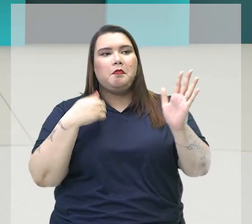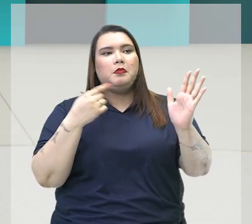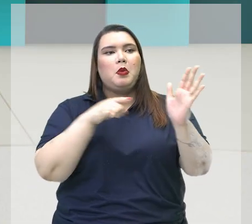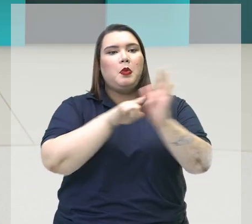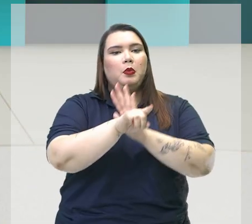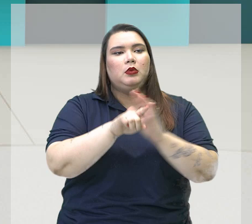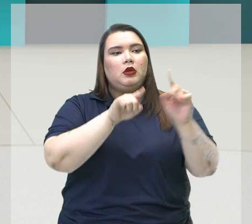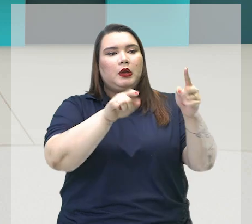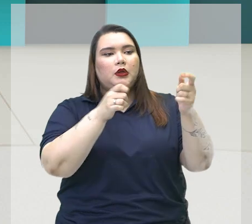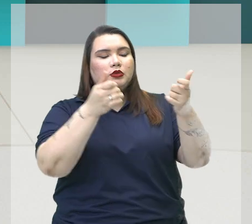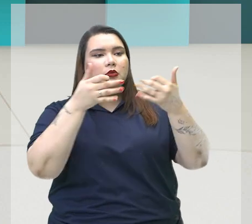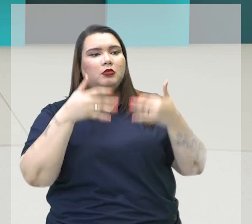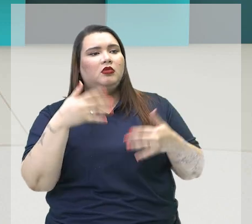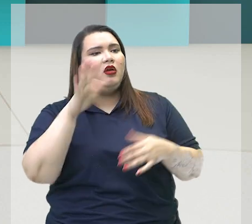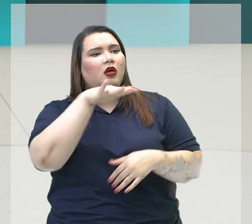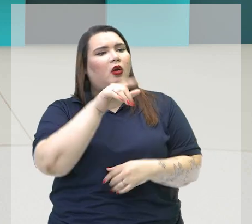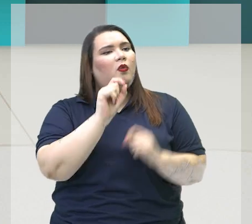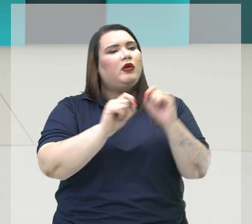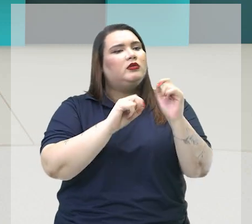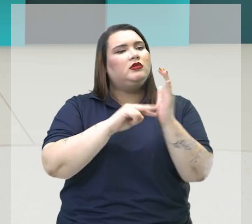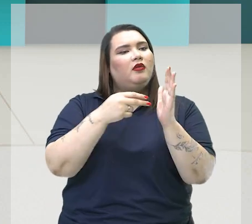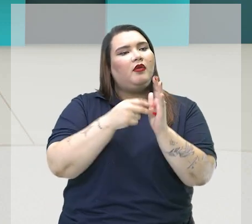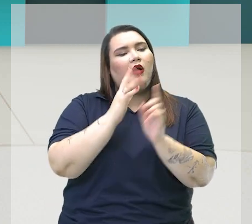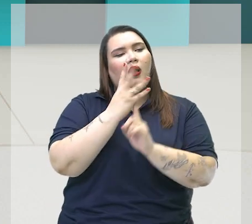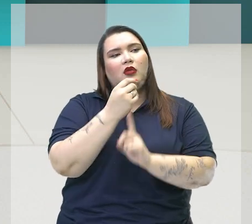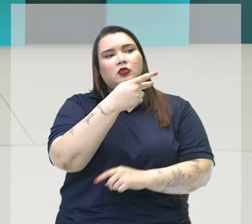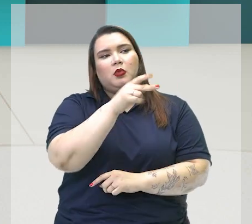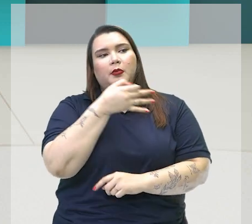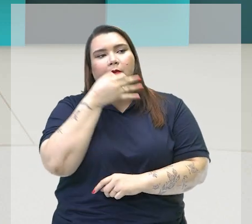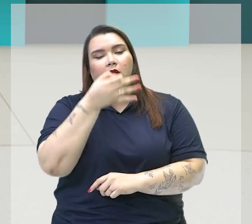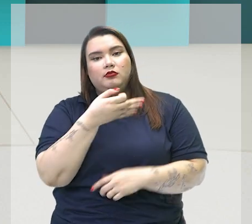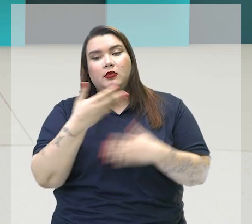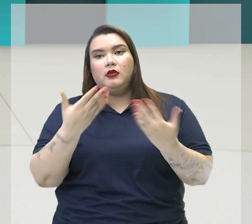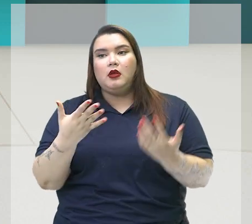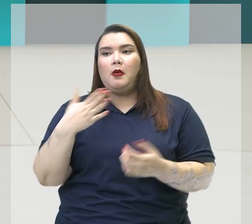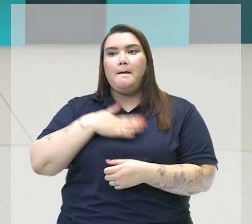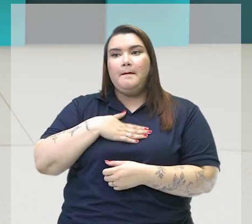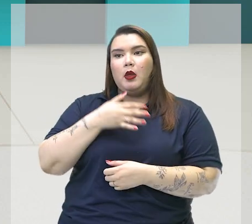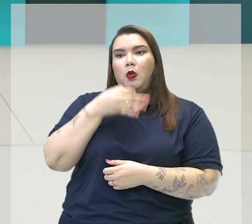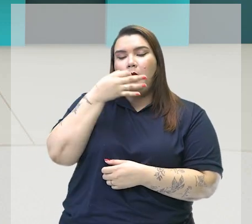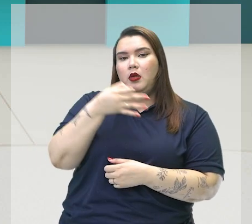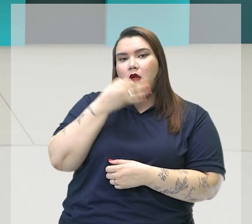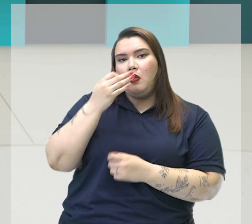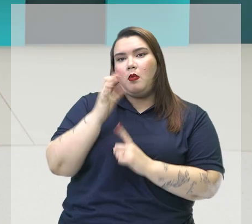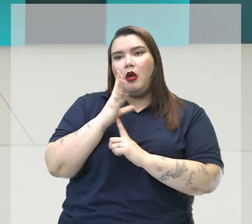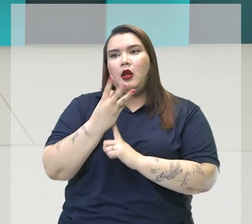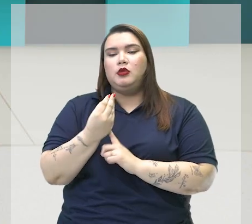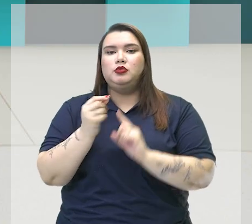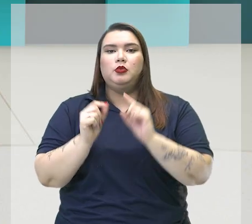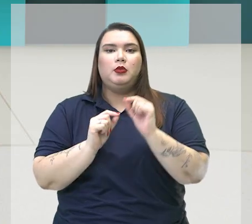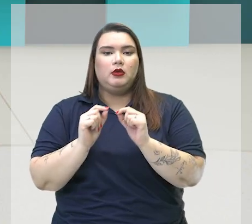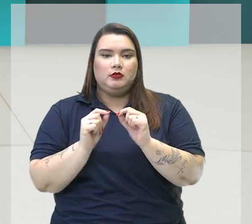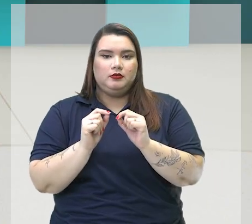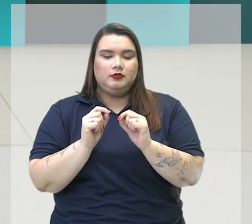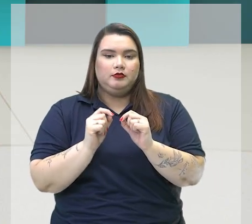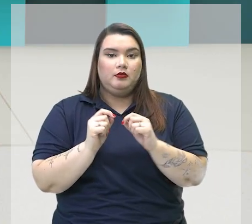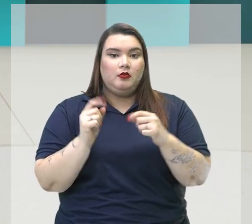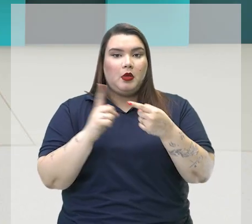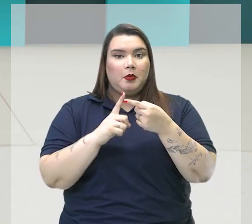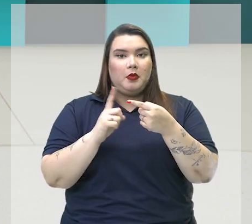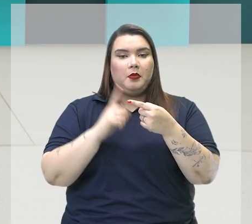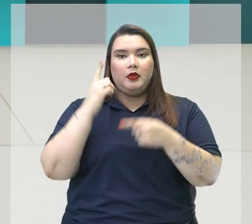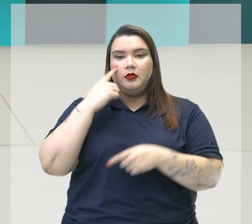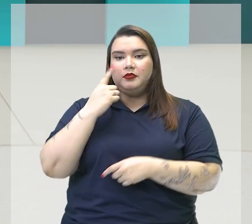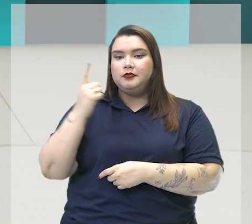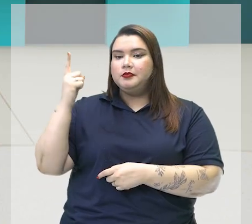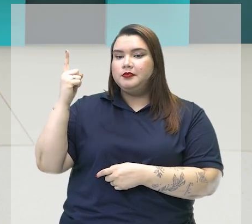que é arte, né? O que a arte significa para ela. Então ela vai iniciar. Art for me is. A arte para mim é a powerful way